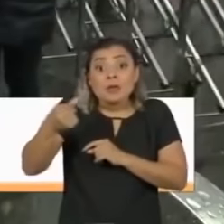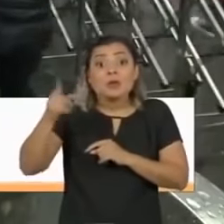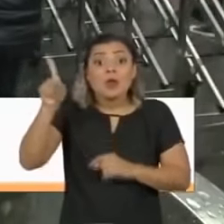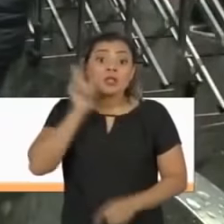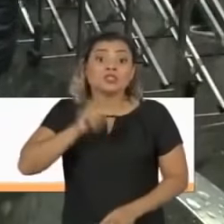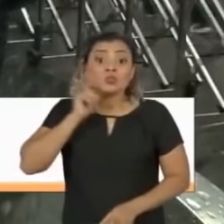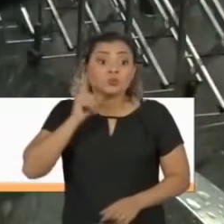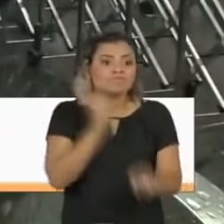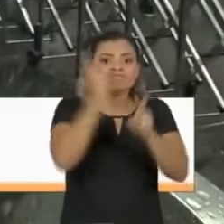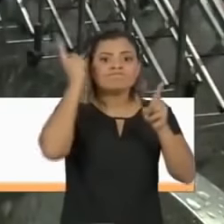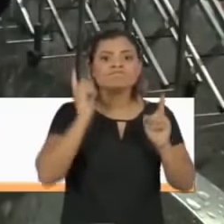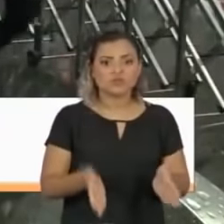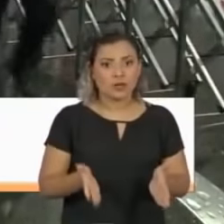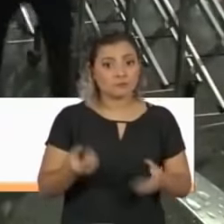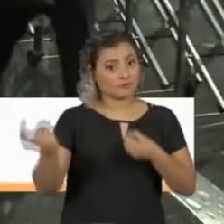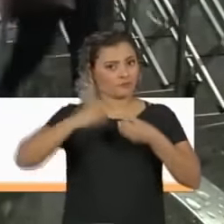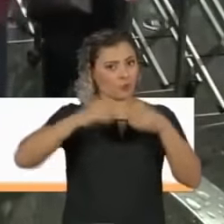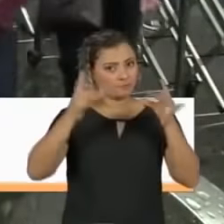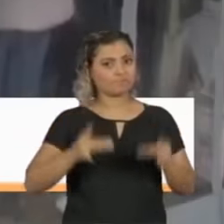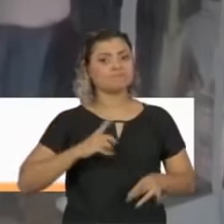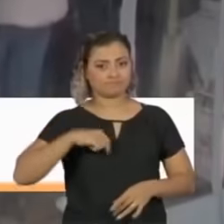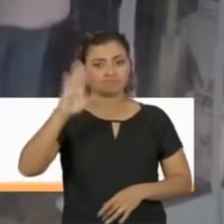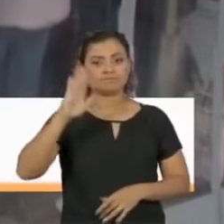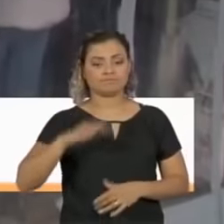Estados Unidos. A gente volta já já.